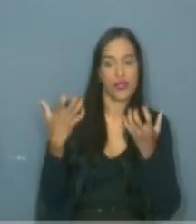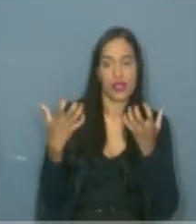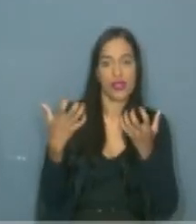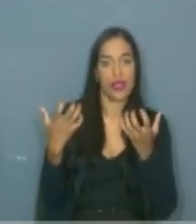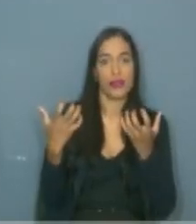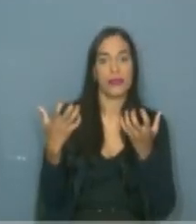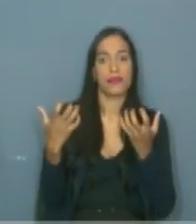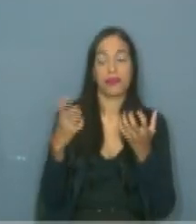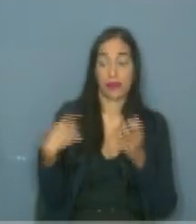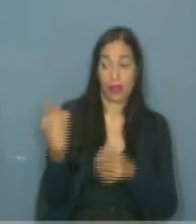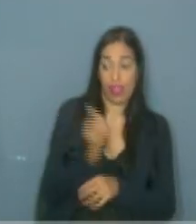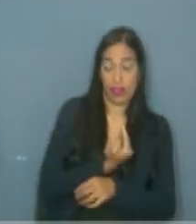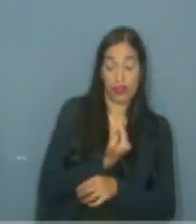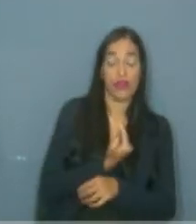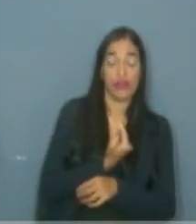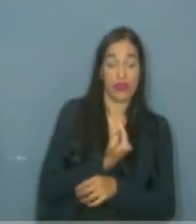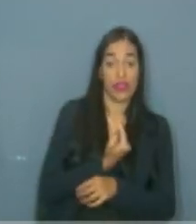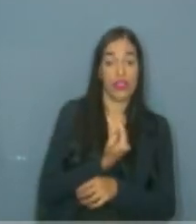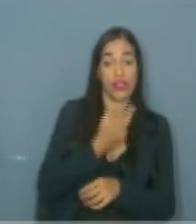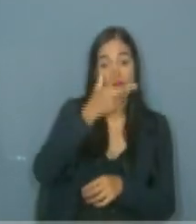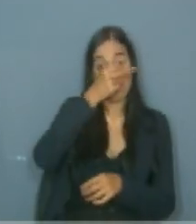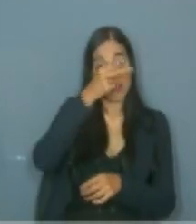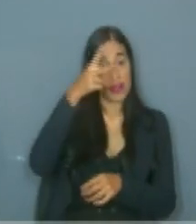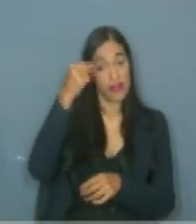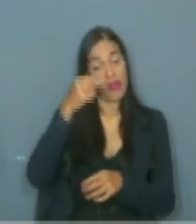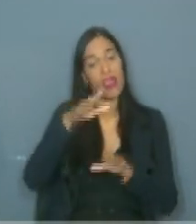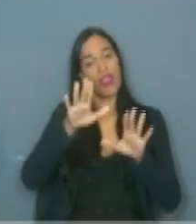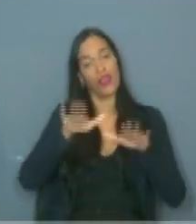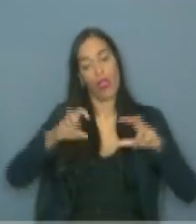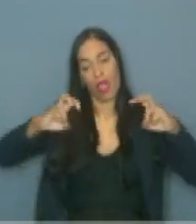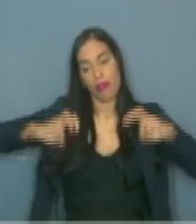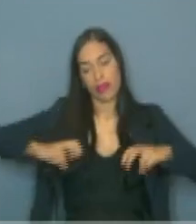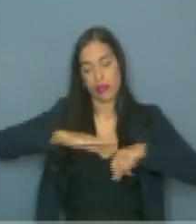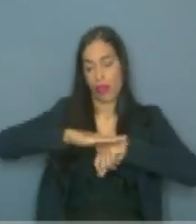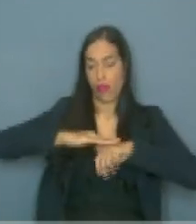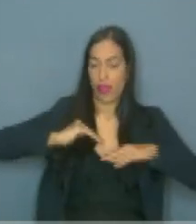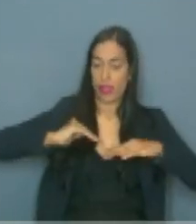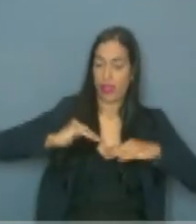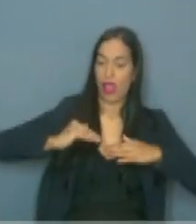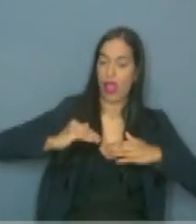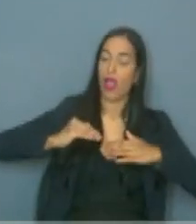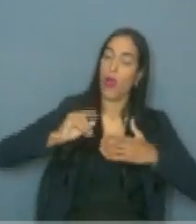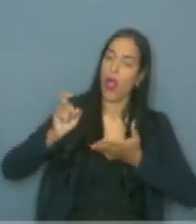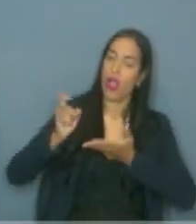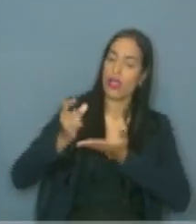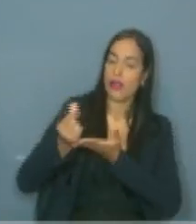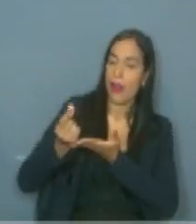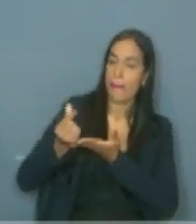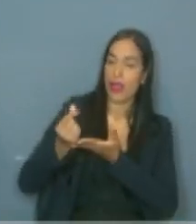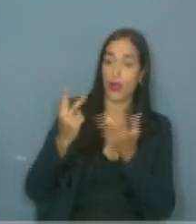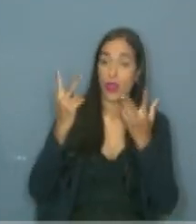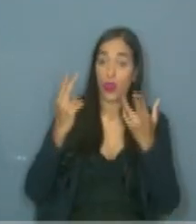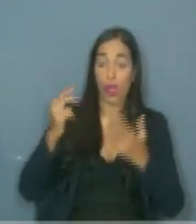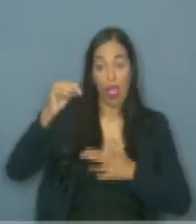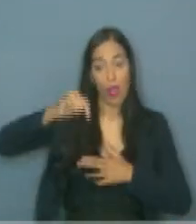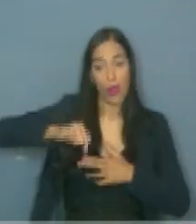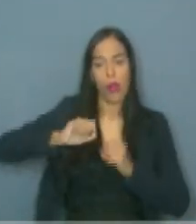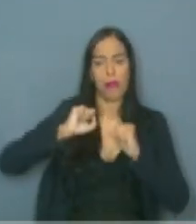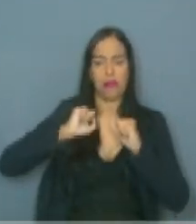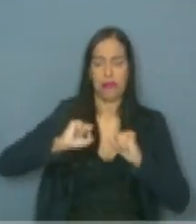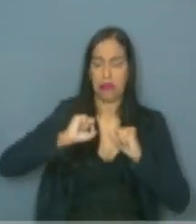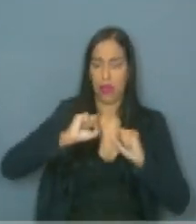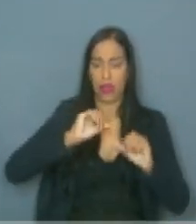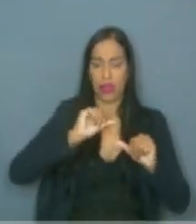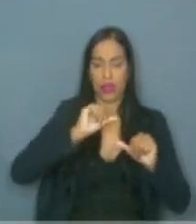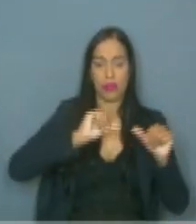não, a gente poder dizer: senhor prefeito, execute o orçamento como Vossa Excelência mandou para cá. Pode suplementar